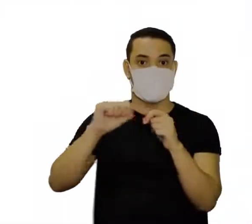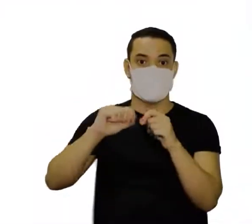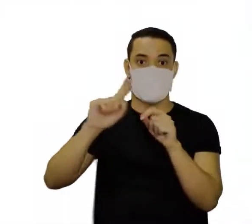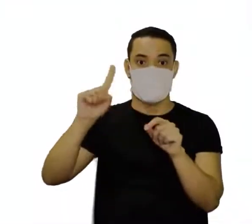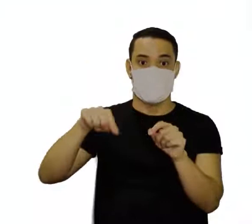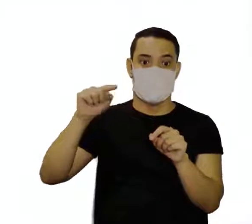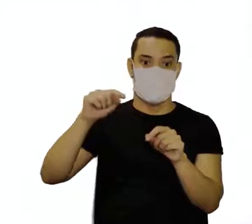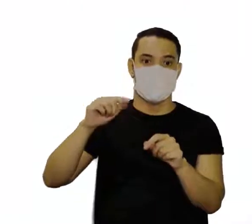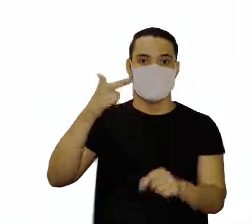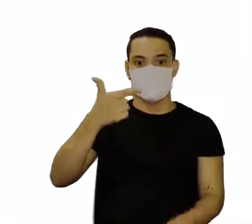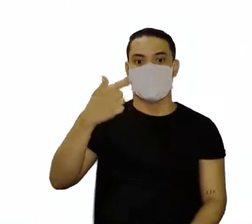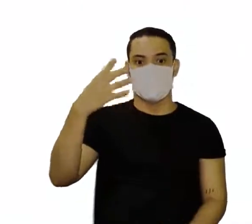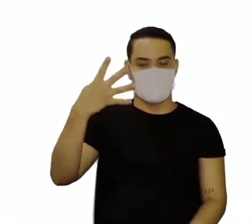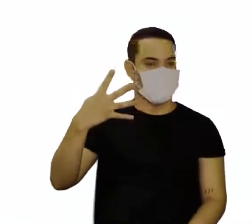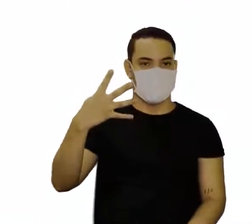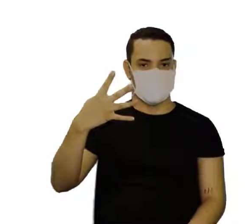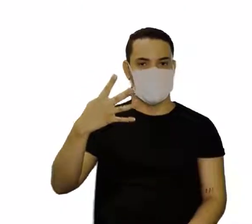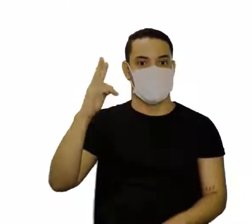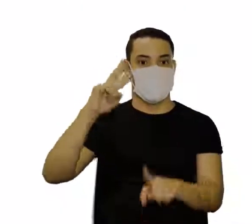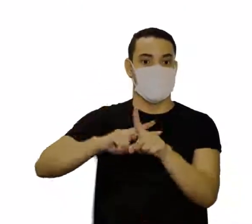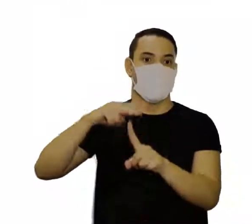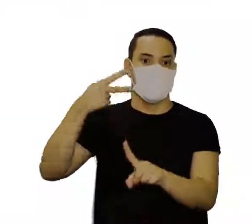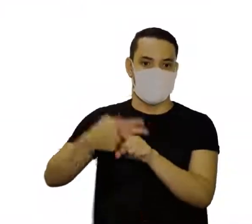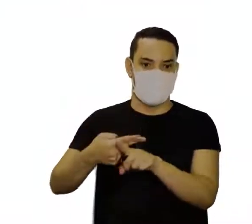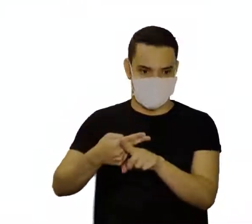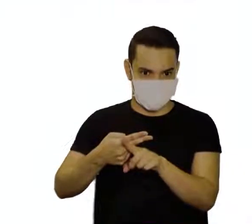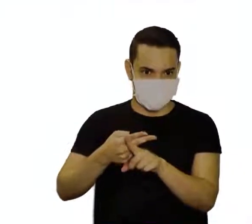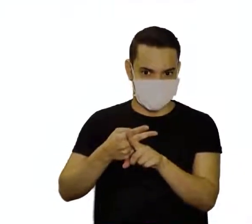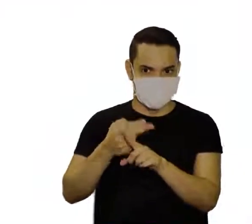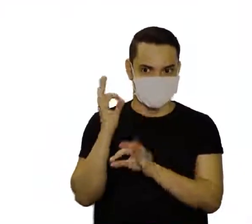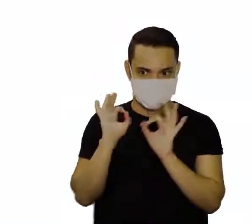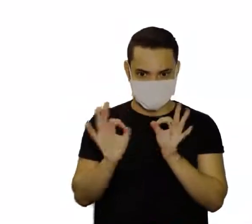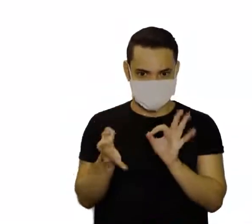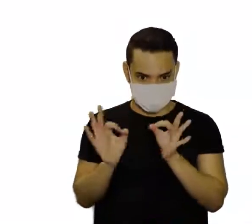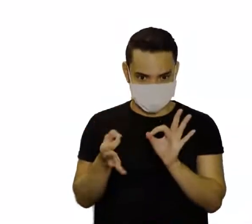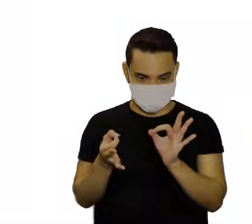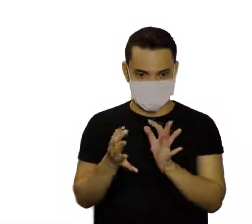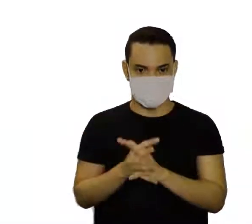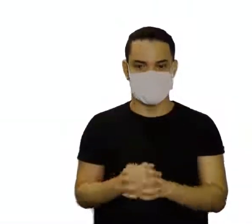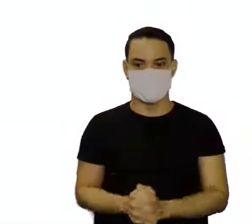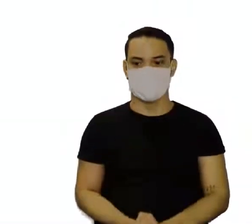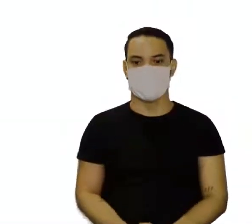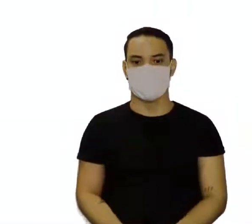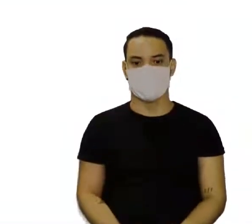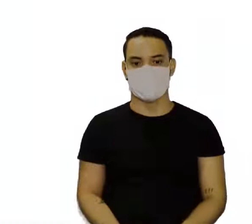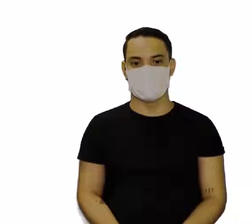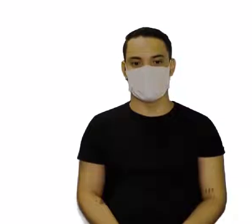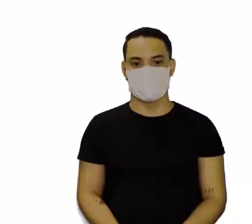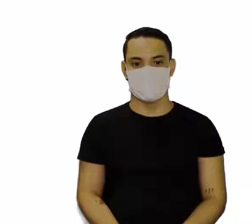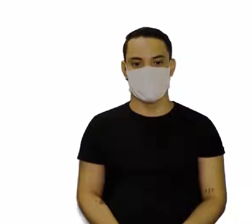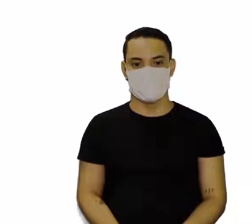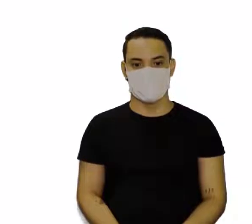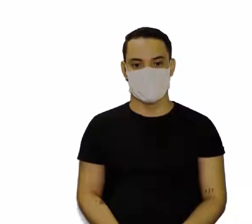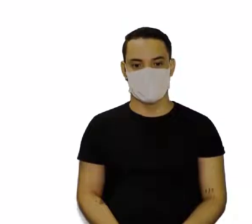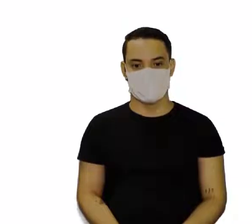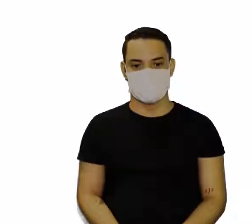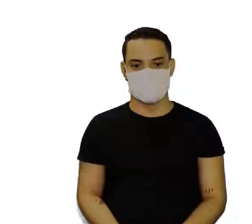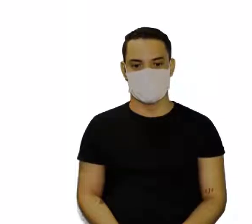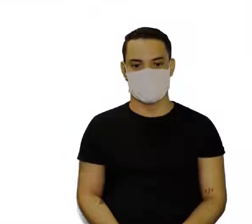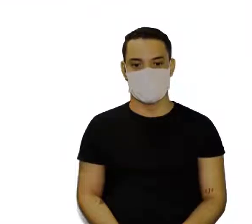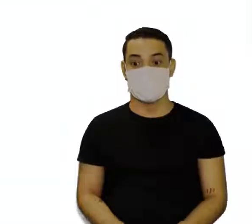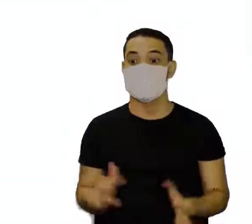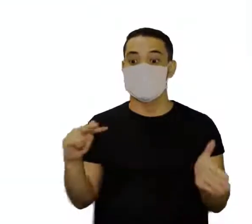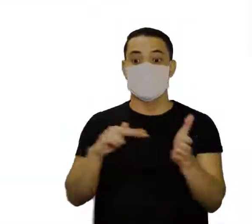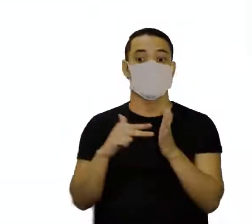dobrar, porque 24 dividido por meio é a mesma coisa que 24 dividido por 1 sobre 2.